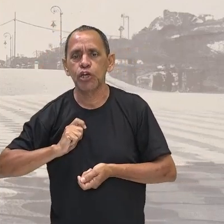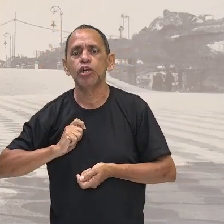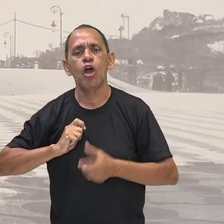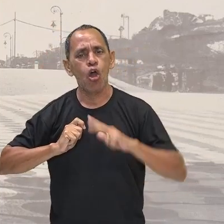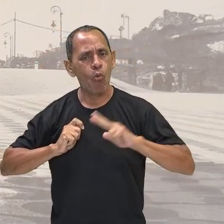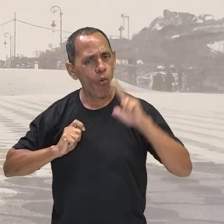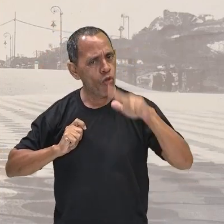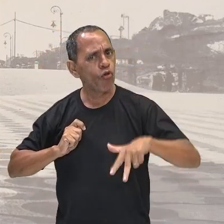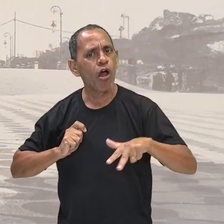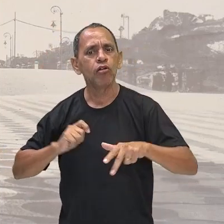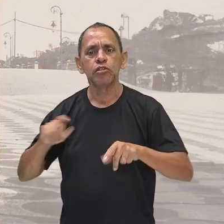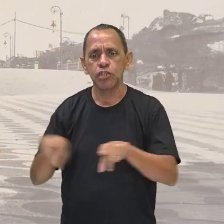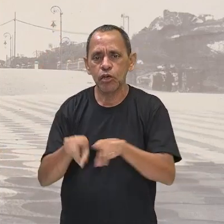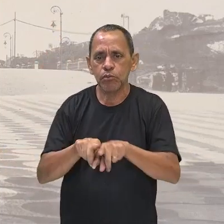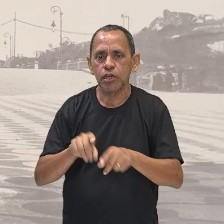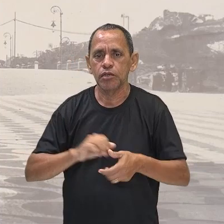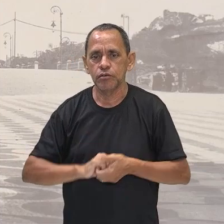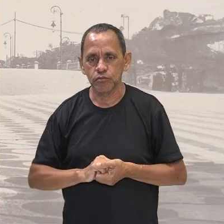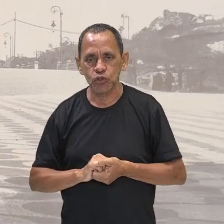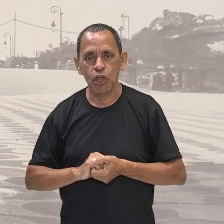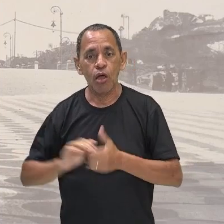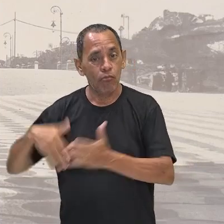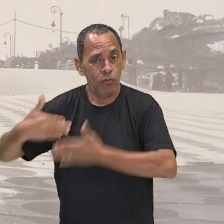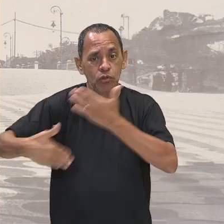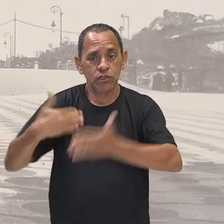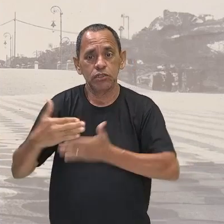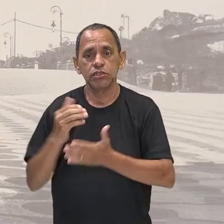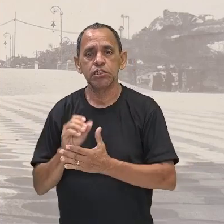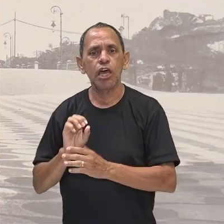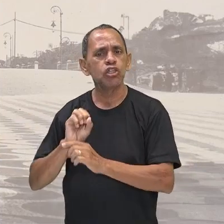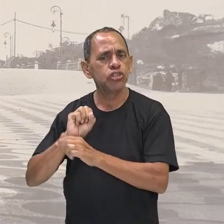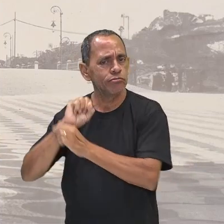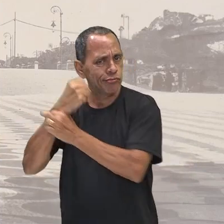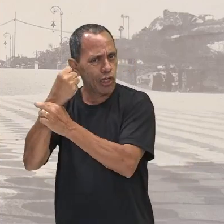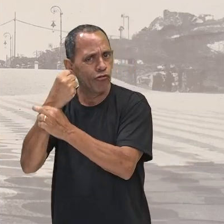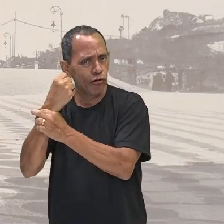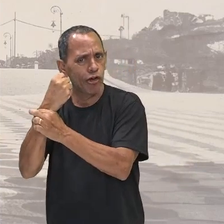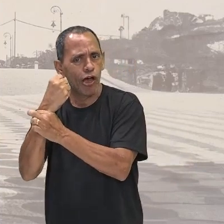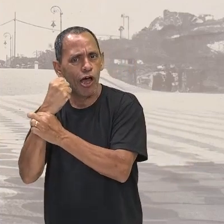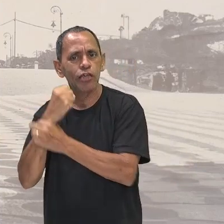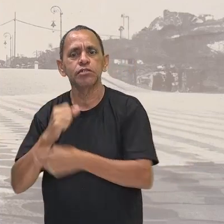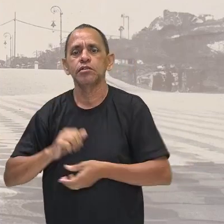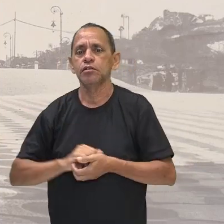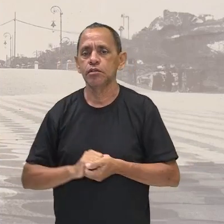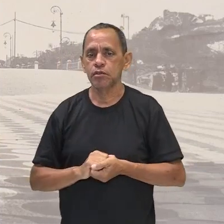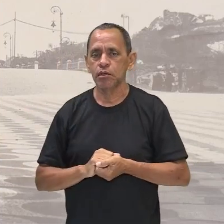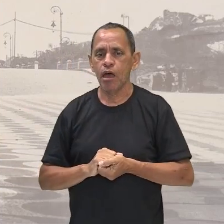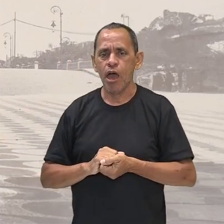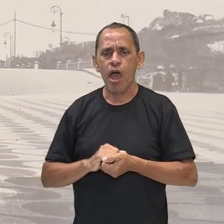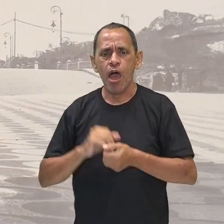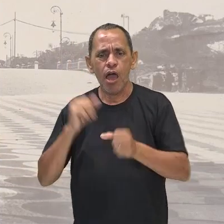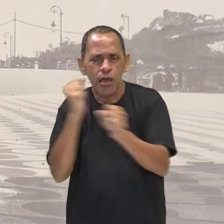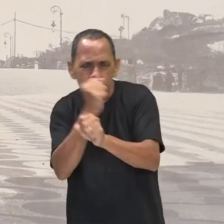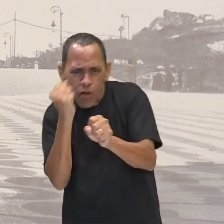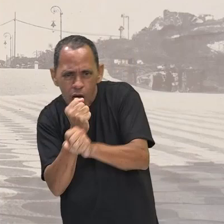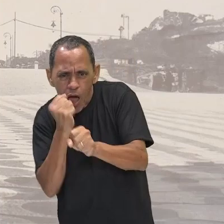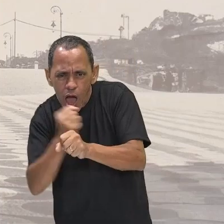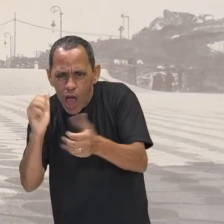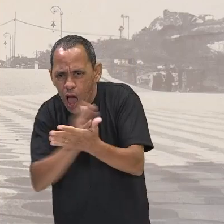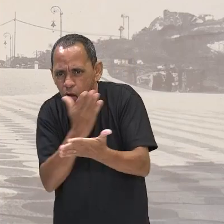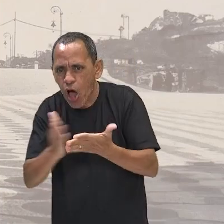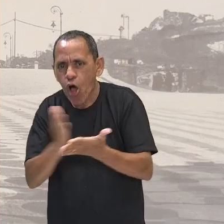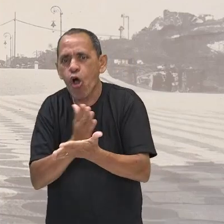o processo de fortificação da região, onde alguns fortes foram construídos ali à margem